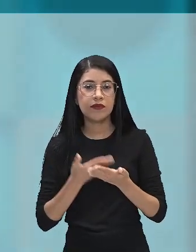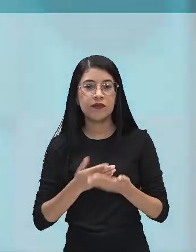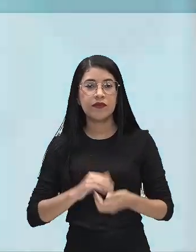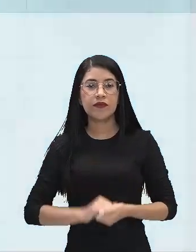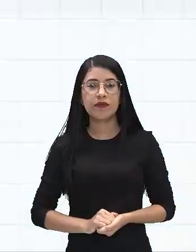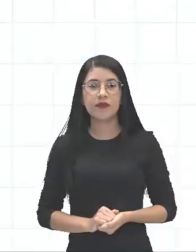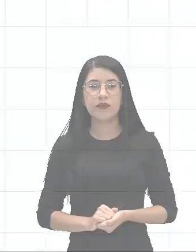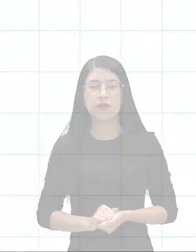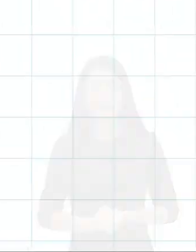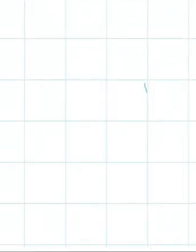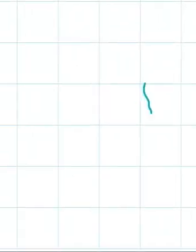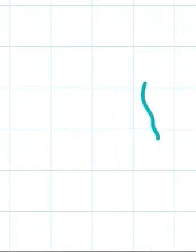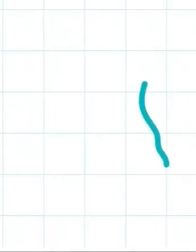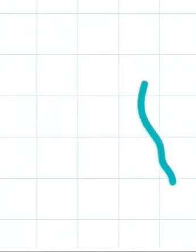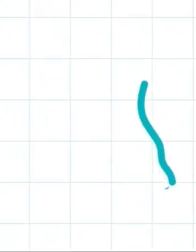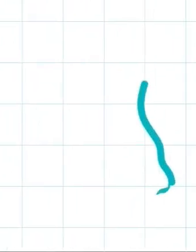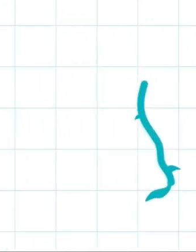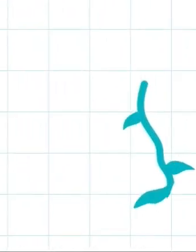aula.